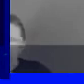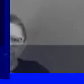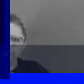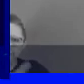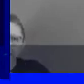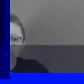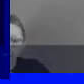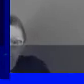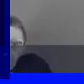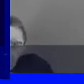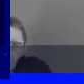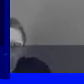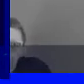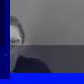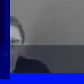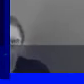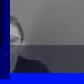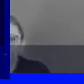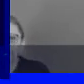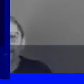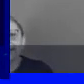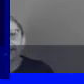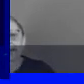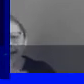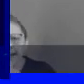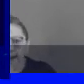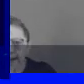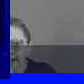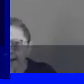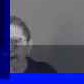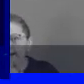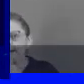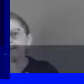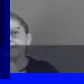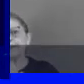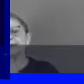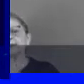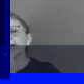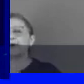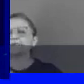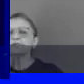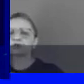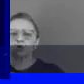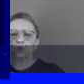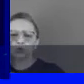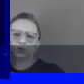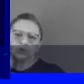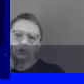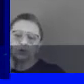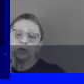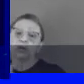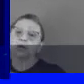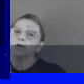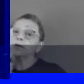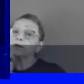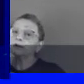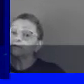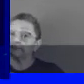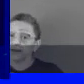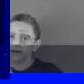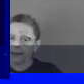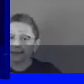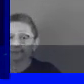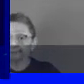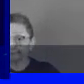70 milhões em emendas para seu Estado e disse, aqui neste Parlamento, lamentavelmente, vemos que a